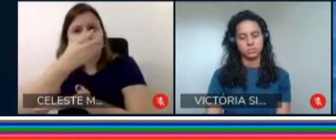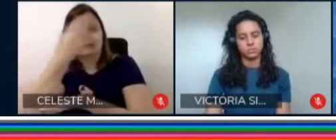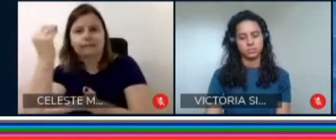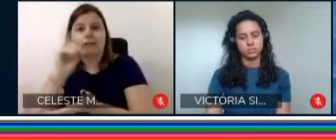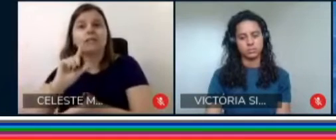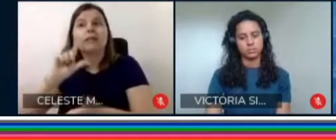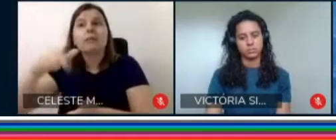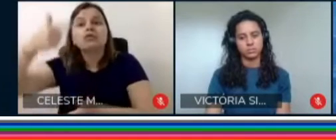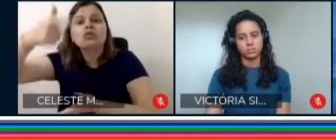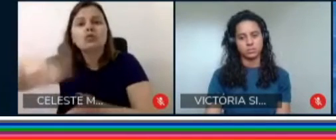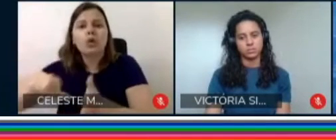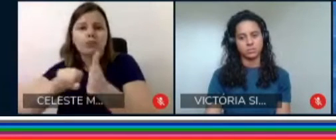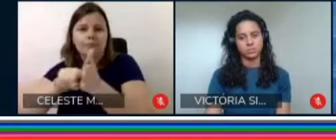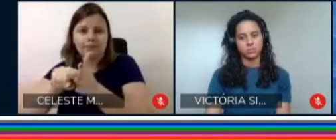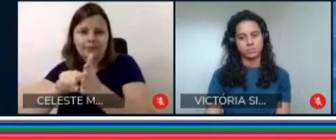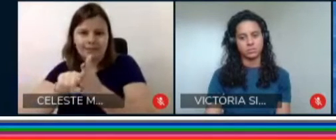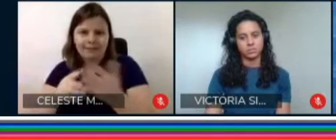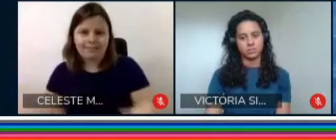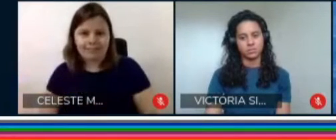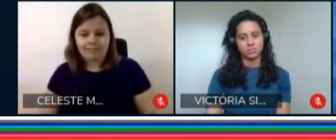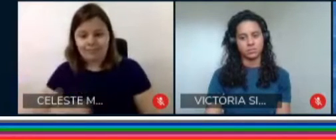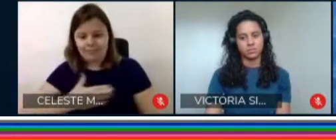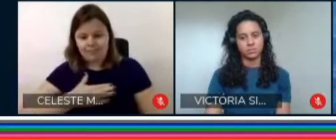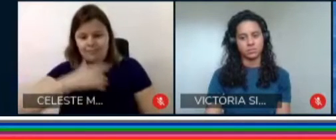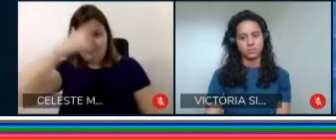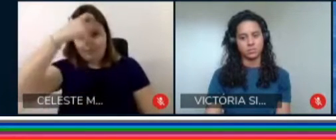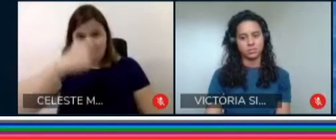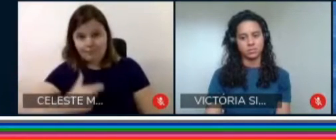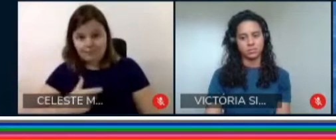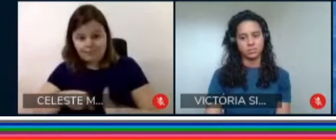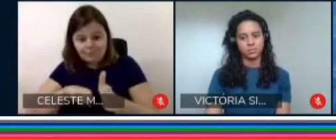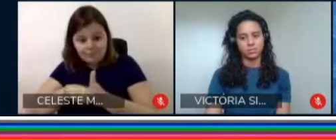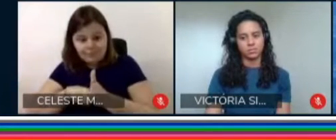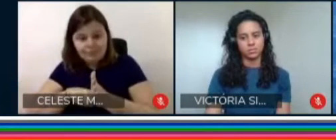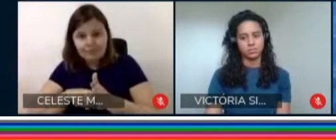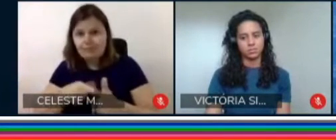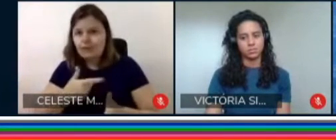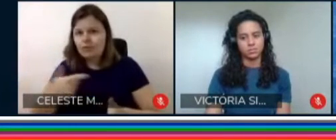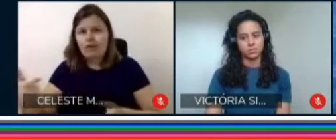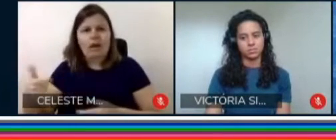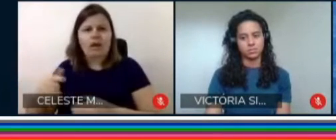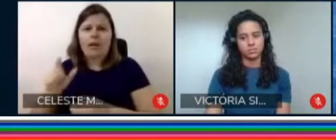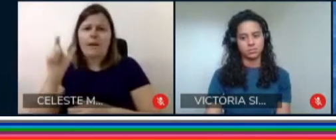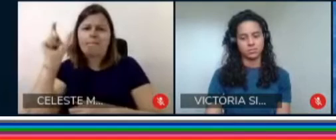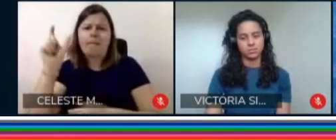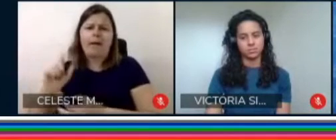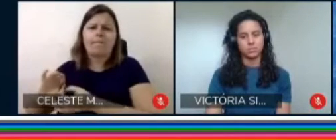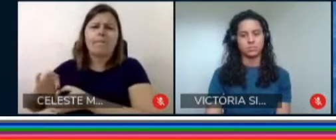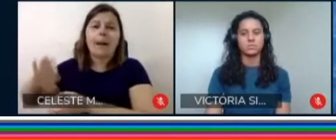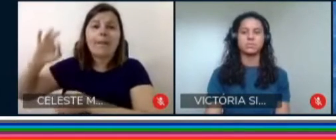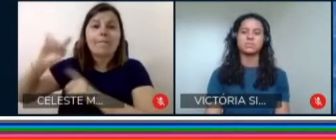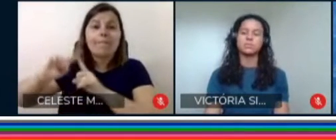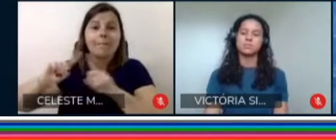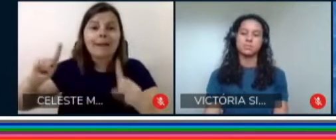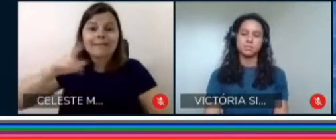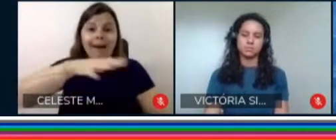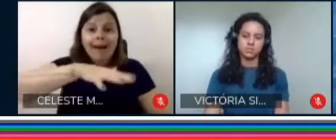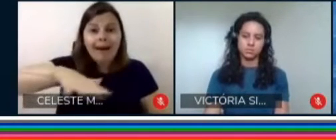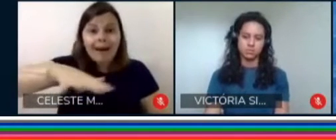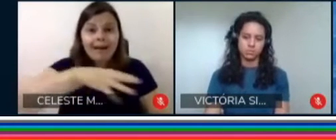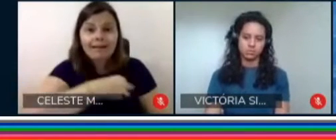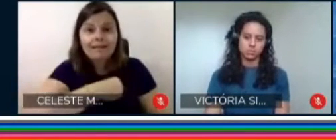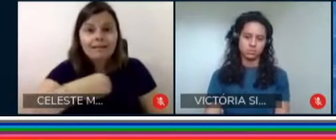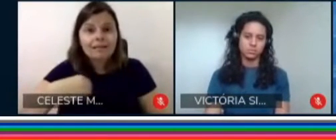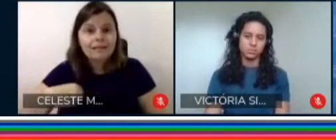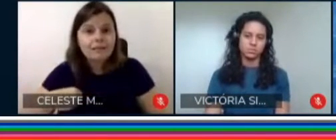até eu, como pesquisadora, não tenho termos imensos, mas a gente vê na área da medicina, são termos que são uma expressão